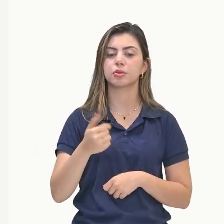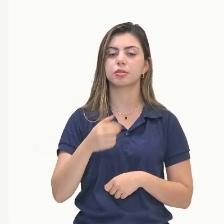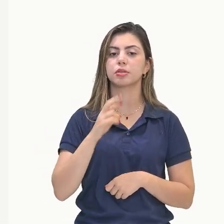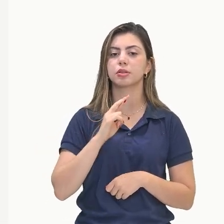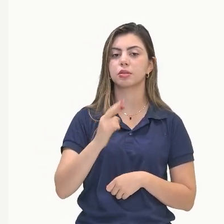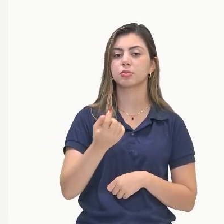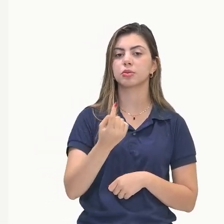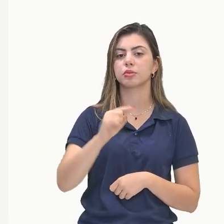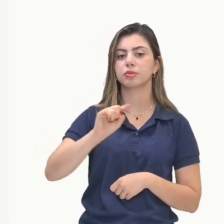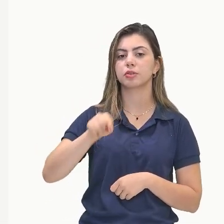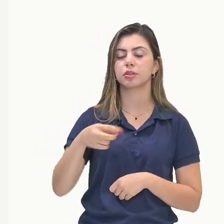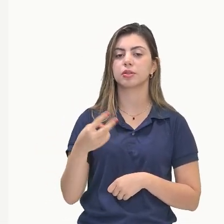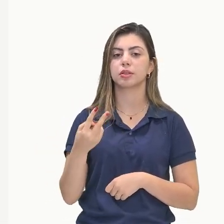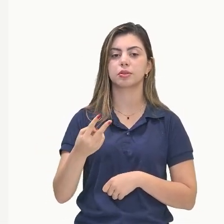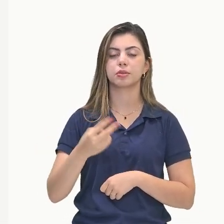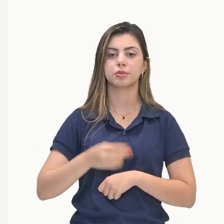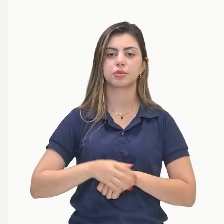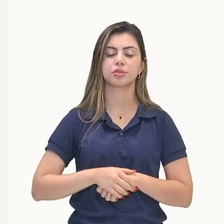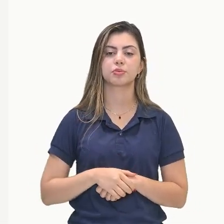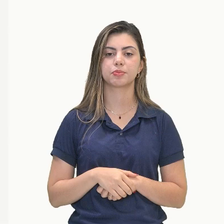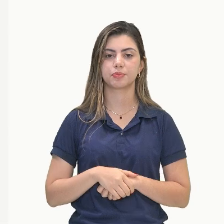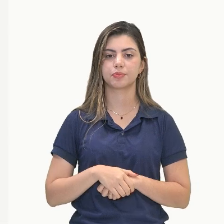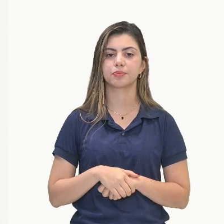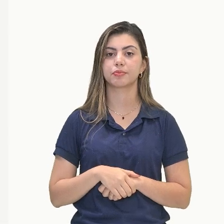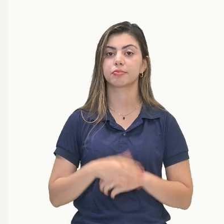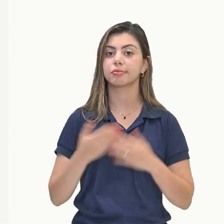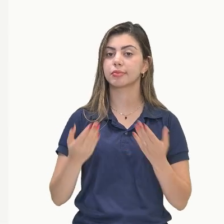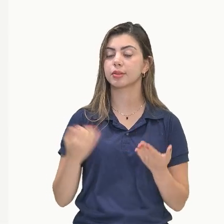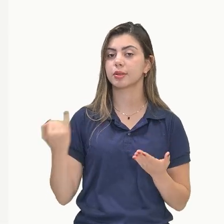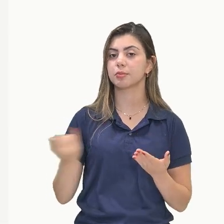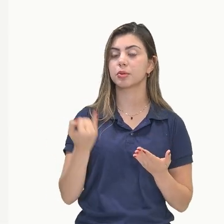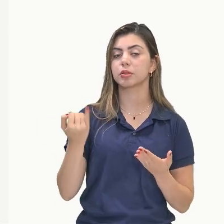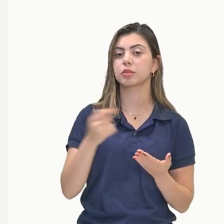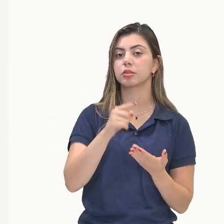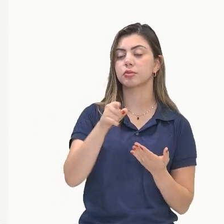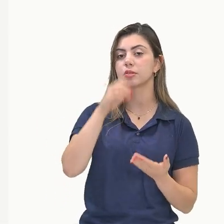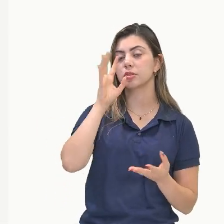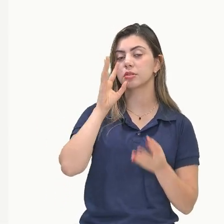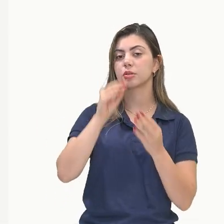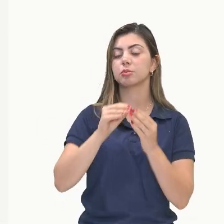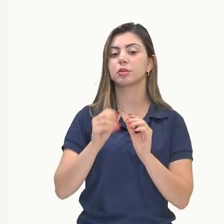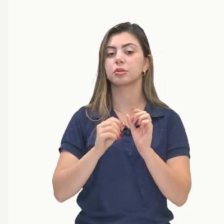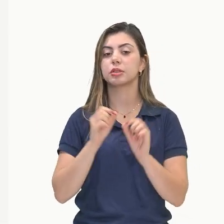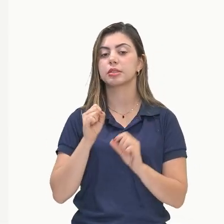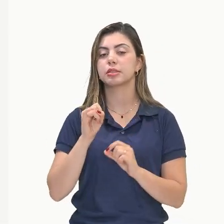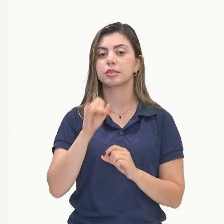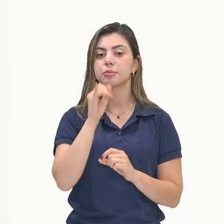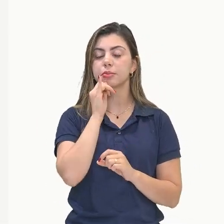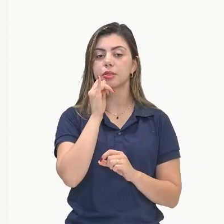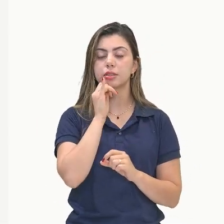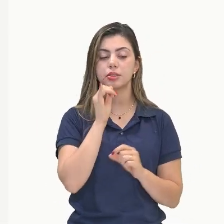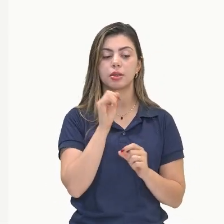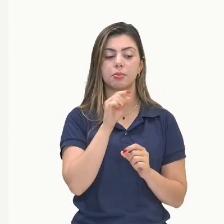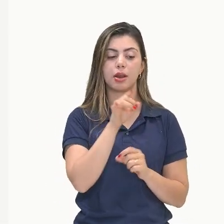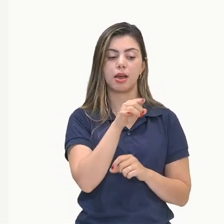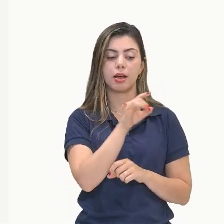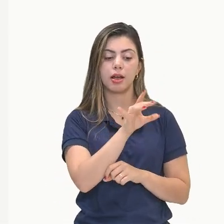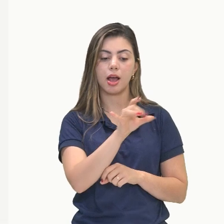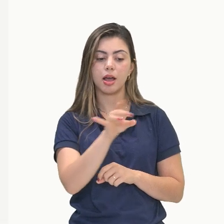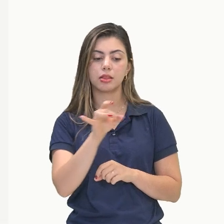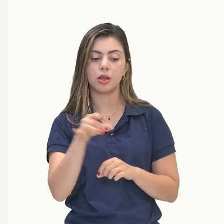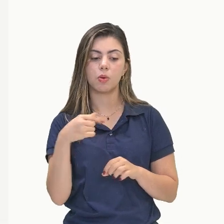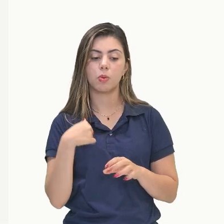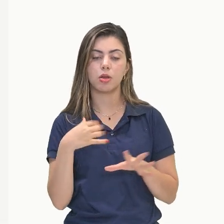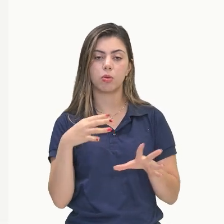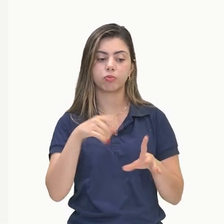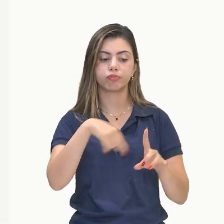que é igual a 1,2. É importante que você compreenda que se eu somar cada uma dessas diferenças de